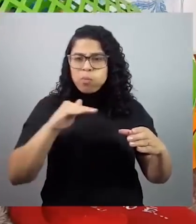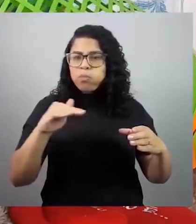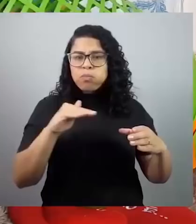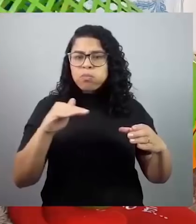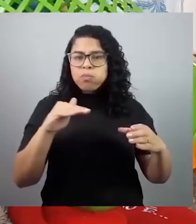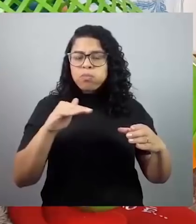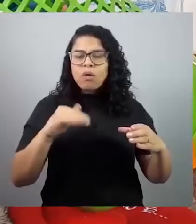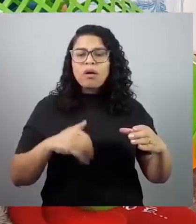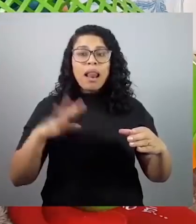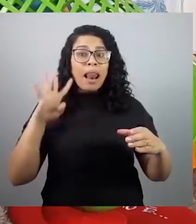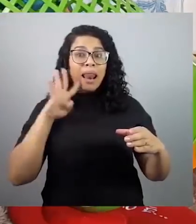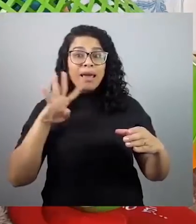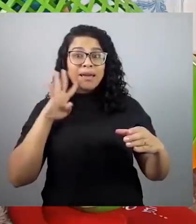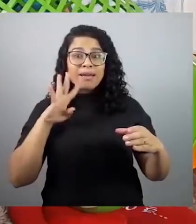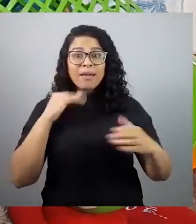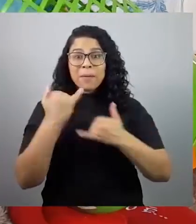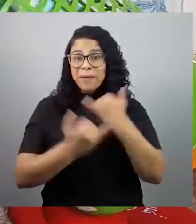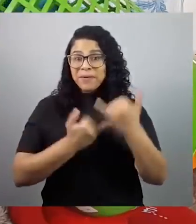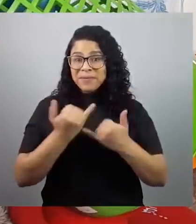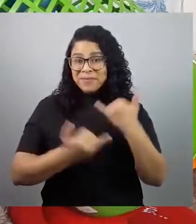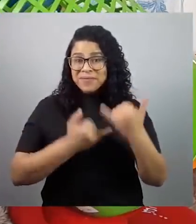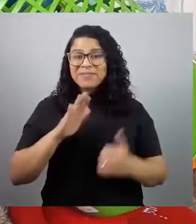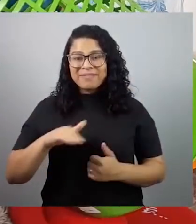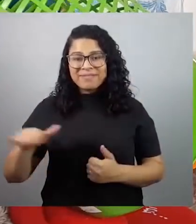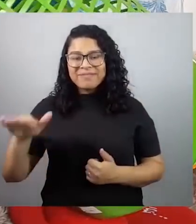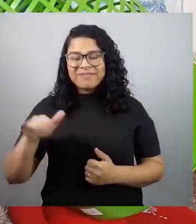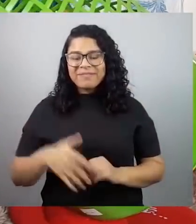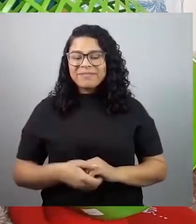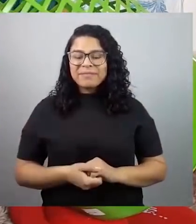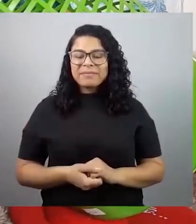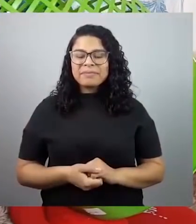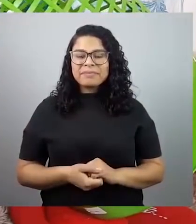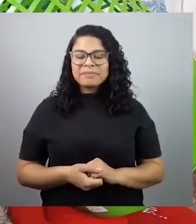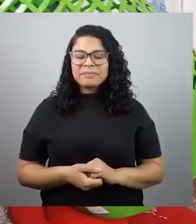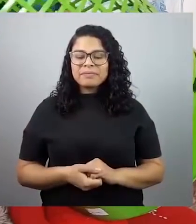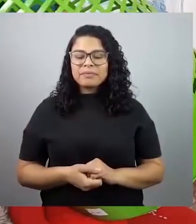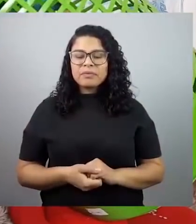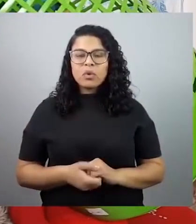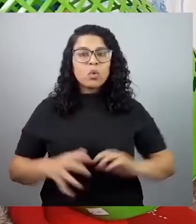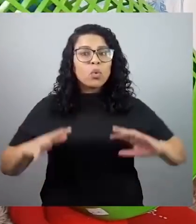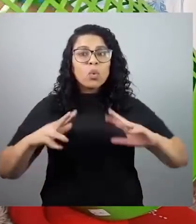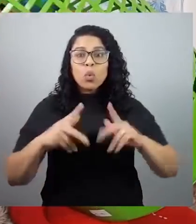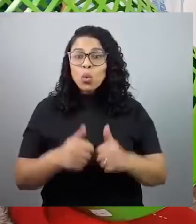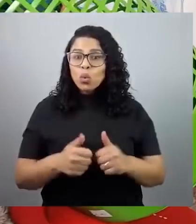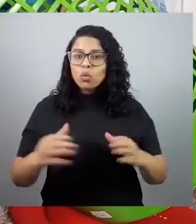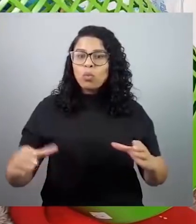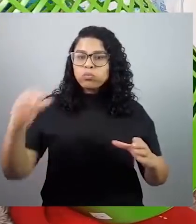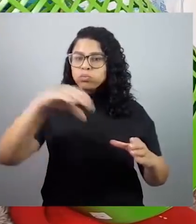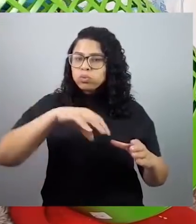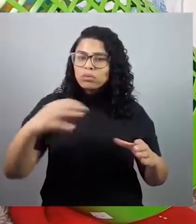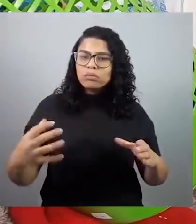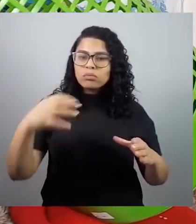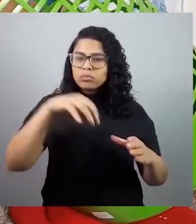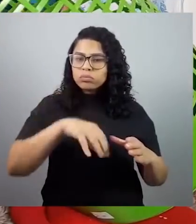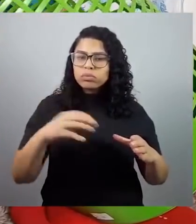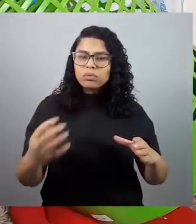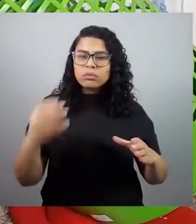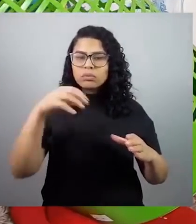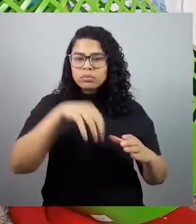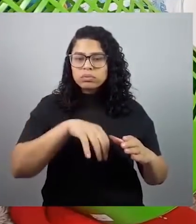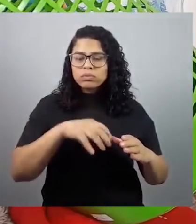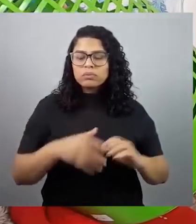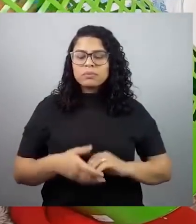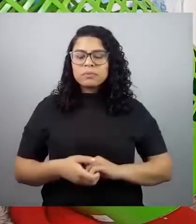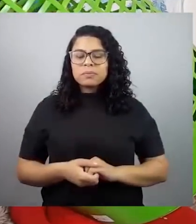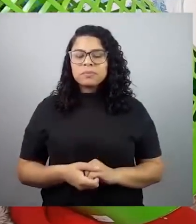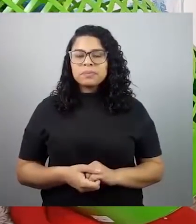bem legal para as crianças poderem estar brincando, explorando, tá bom? Coloquem todos, gente. Deixa esse cesto bem